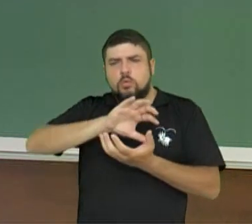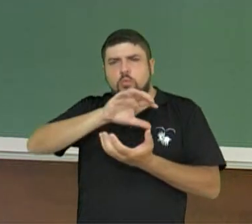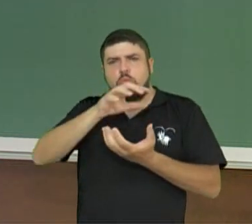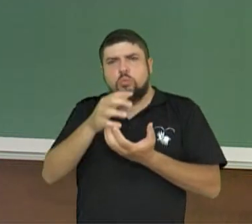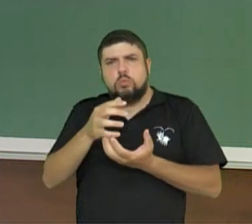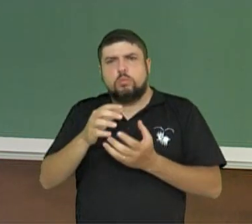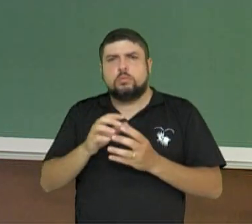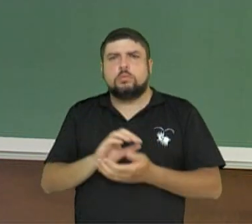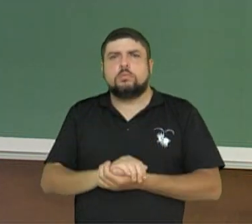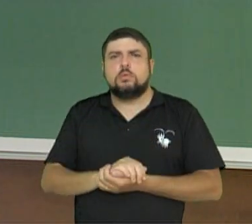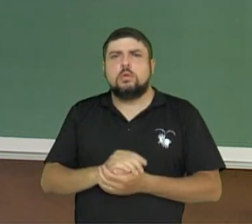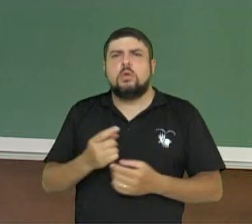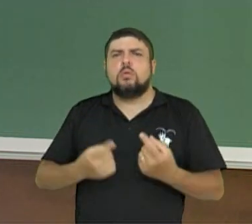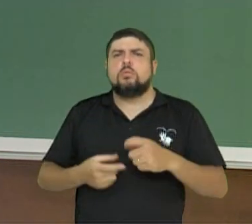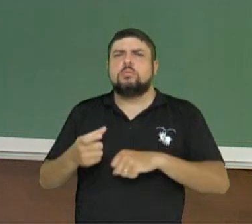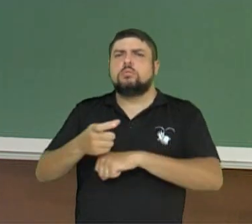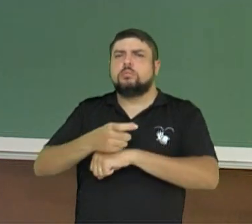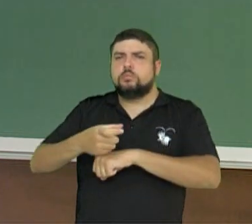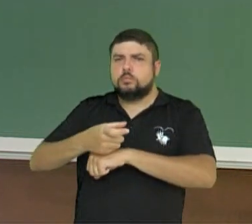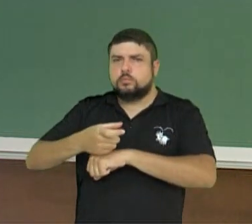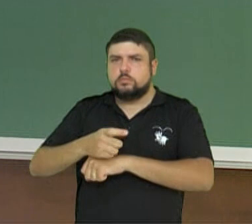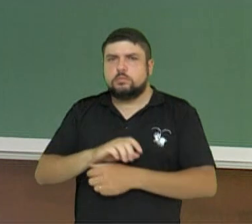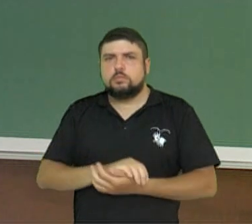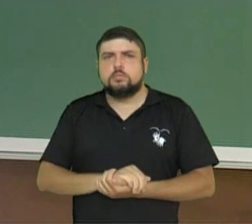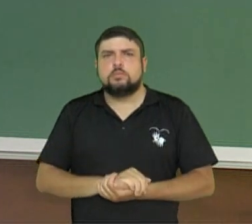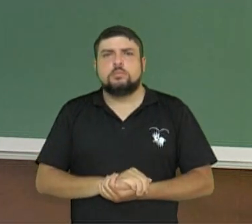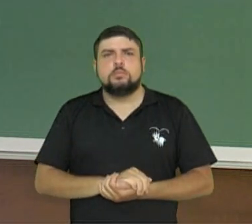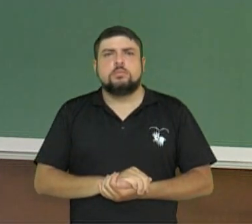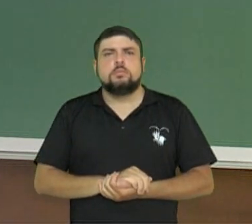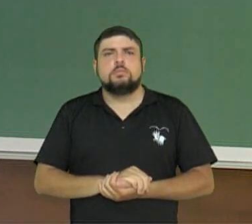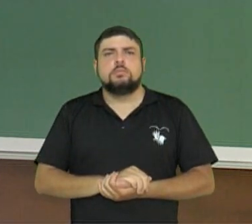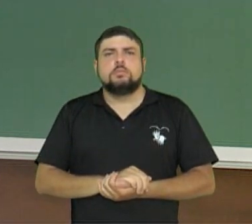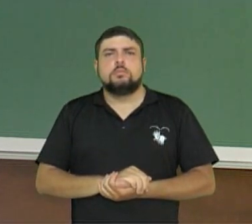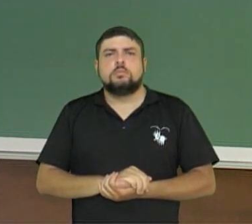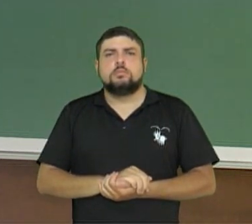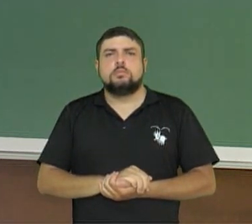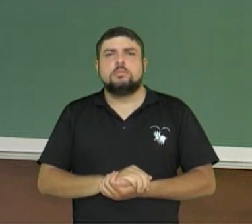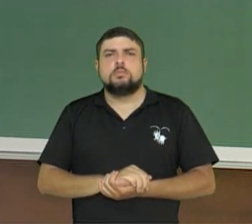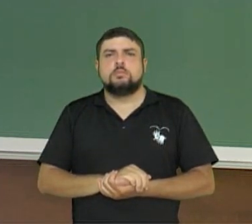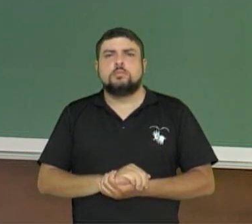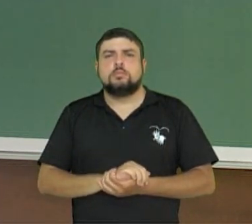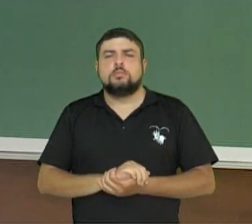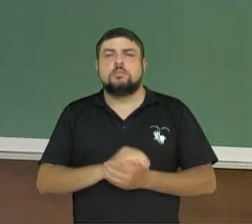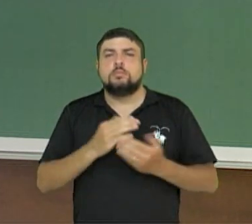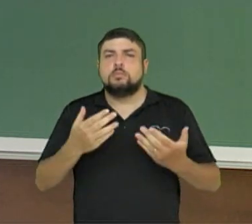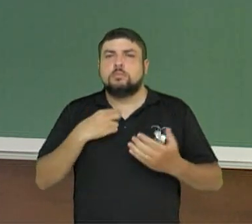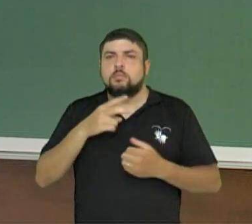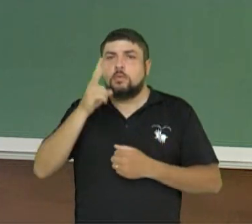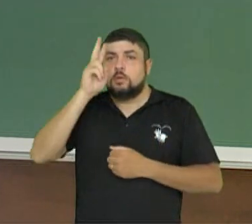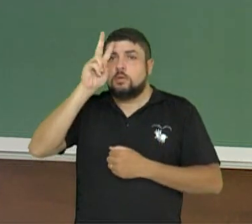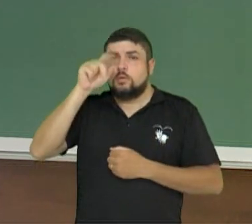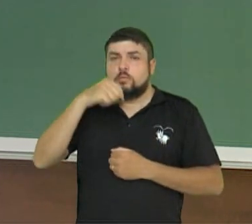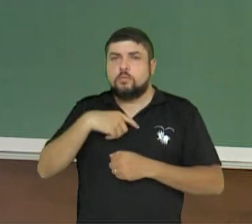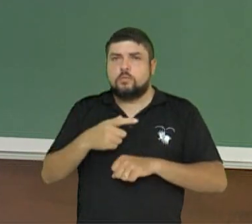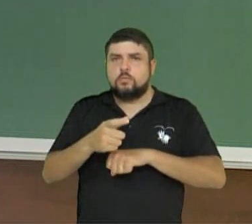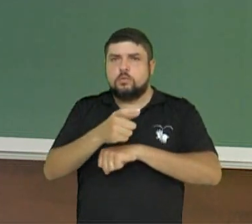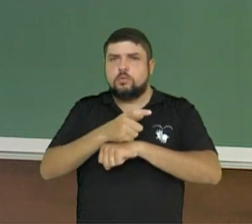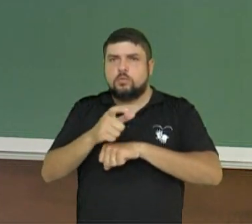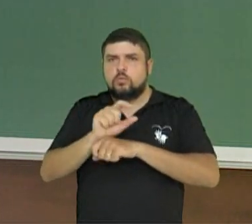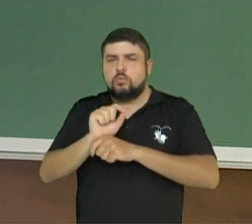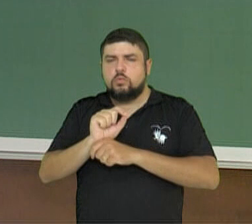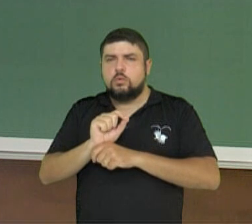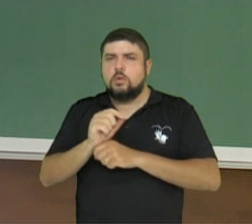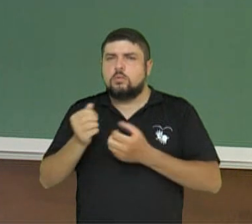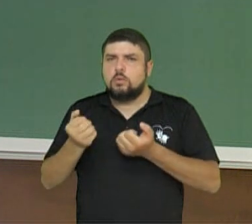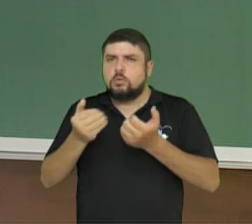de adjetivo? Balones sempre os redondos. Se acuerde que o adjetivo sirve para